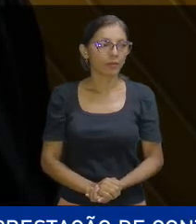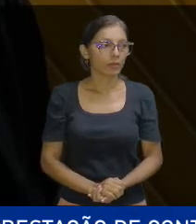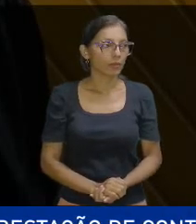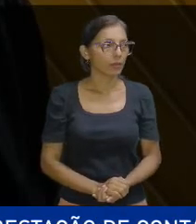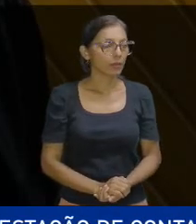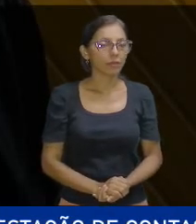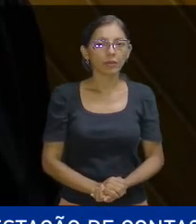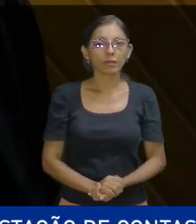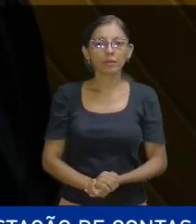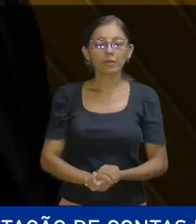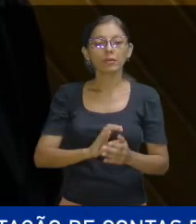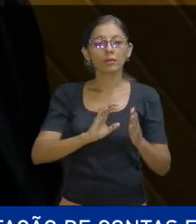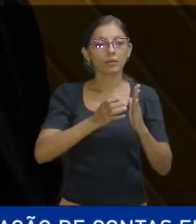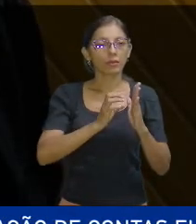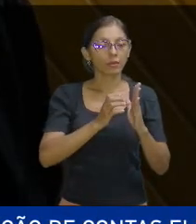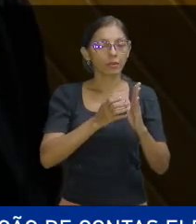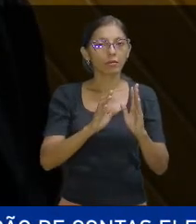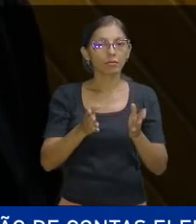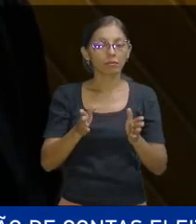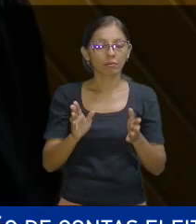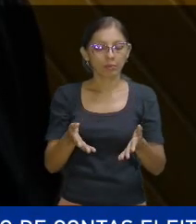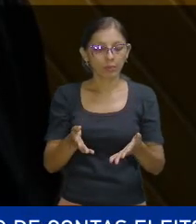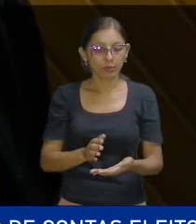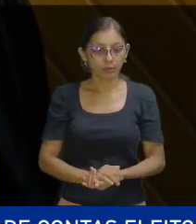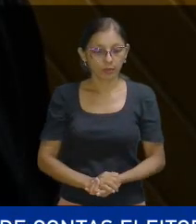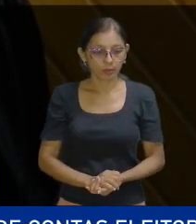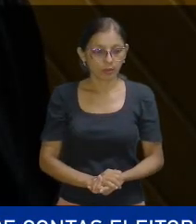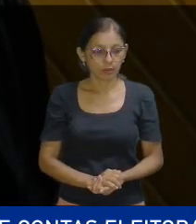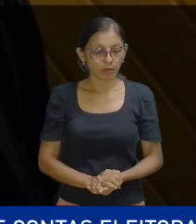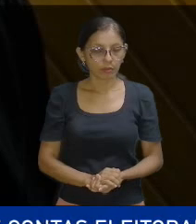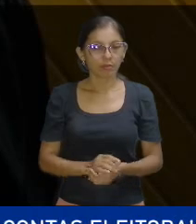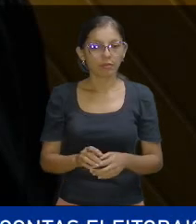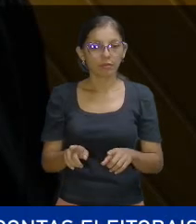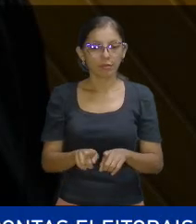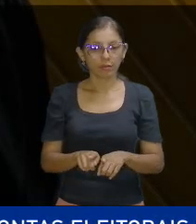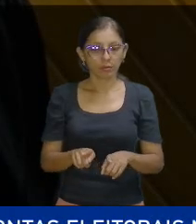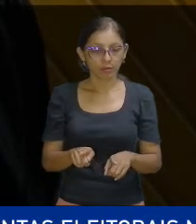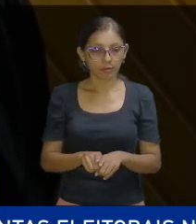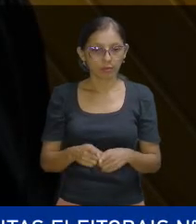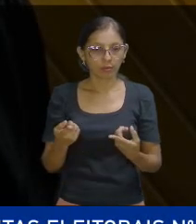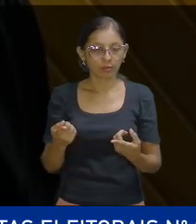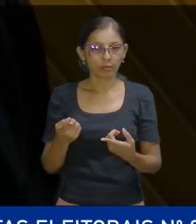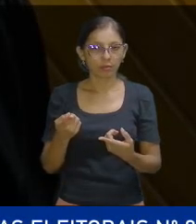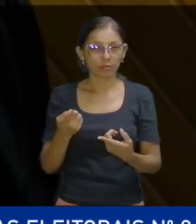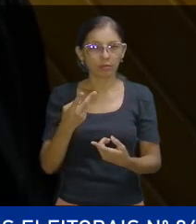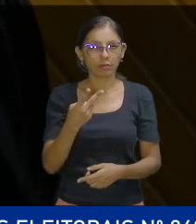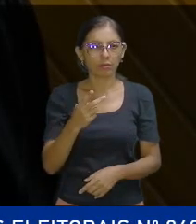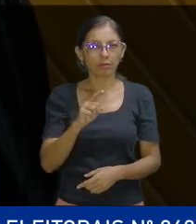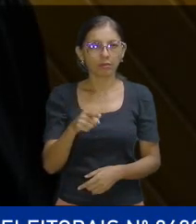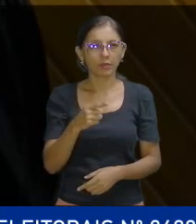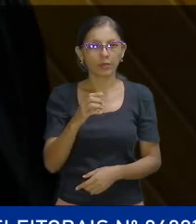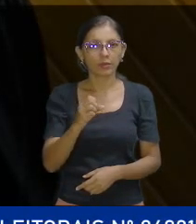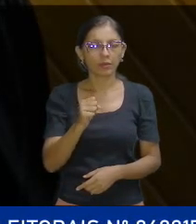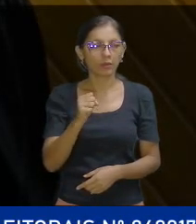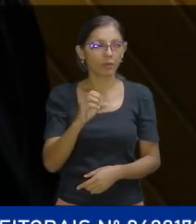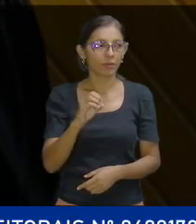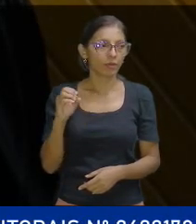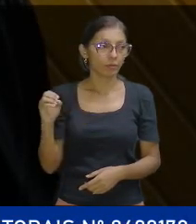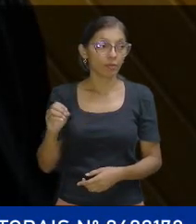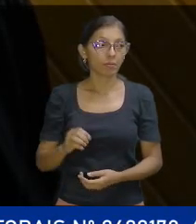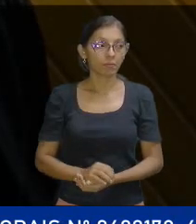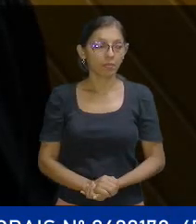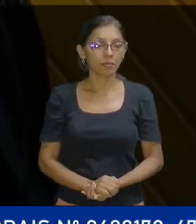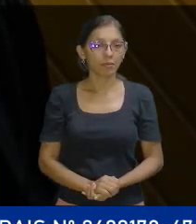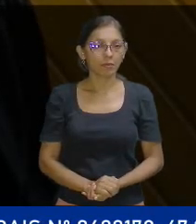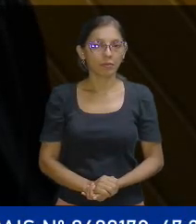manifestação do partido e, consequentemente, estou determinando o recorte do valor de R$ 2.880, com